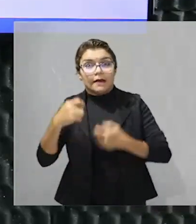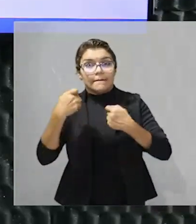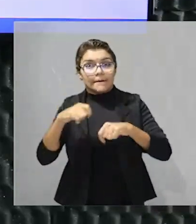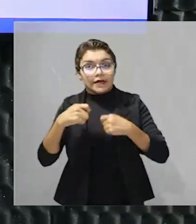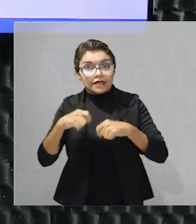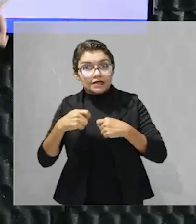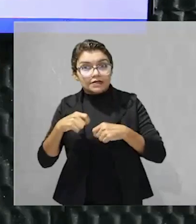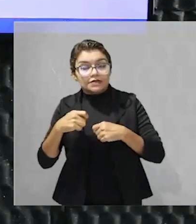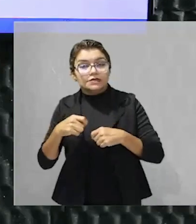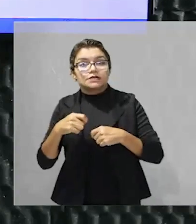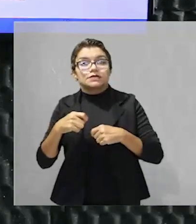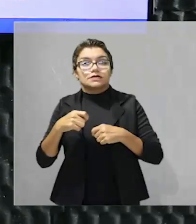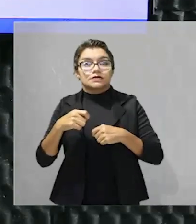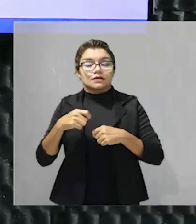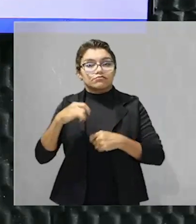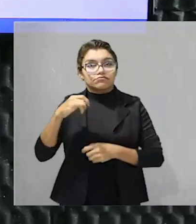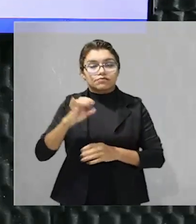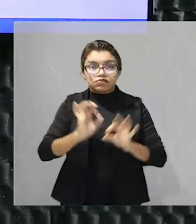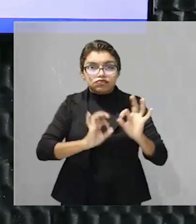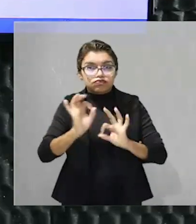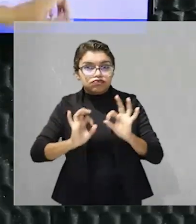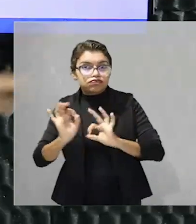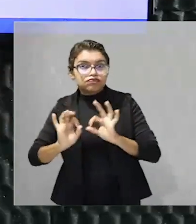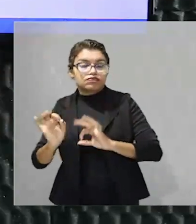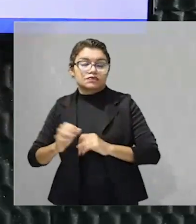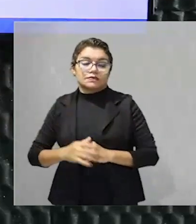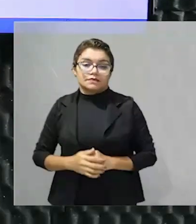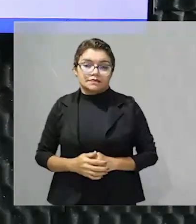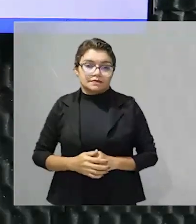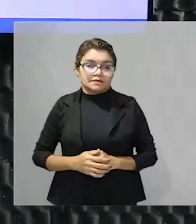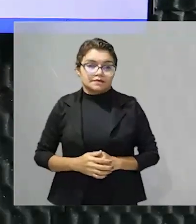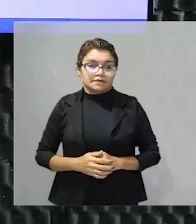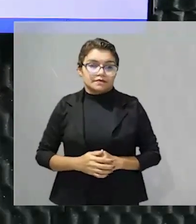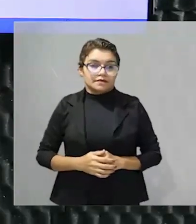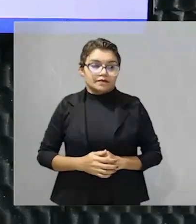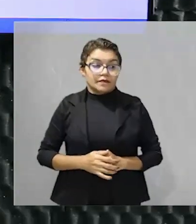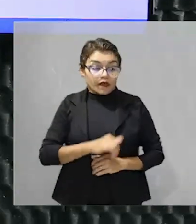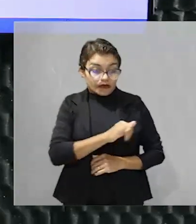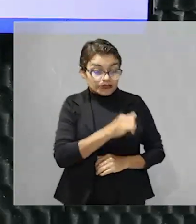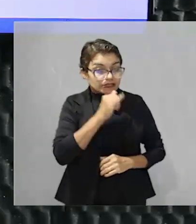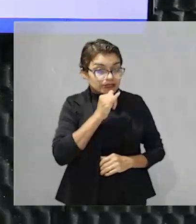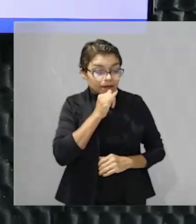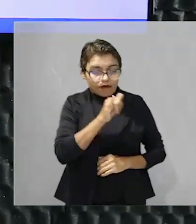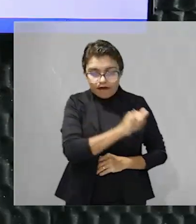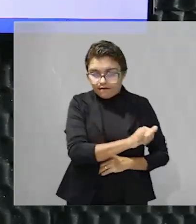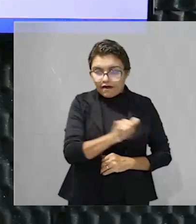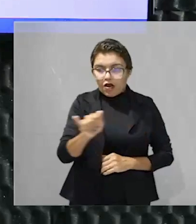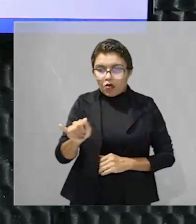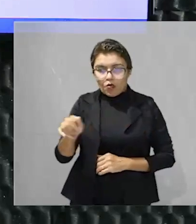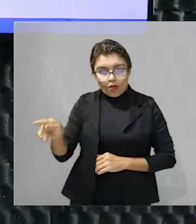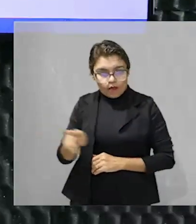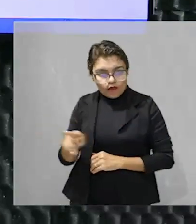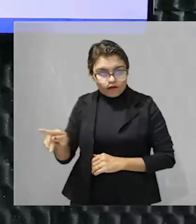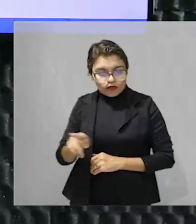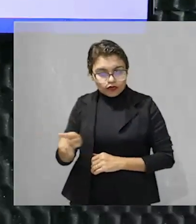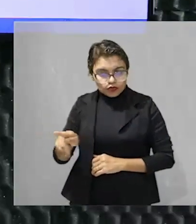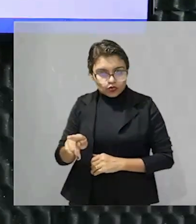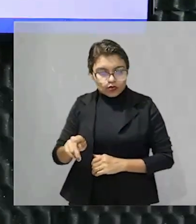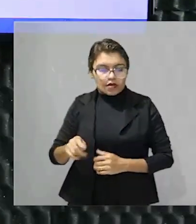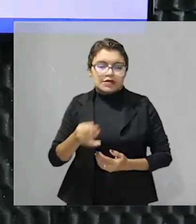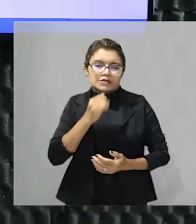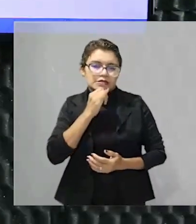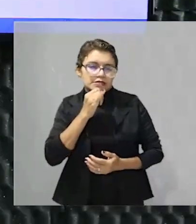falou sobre isso. Aí ela disse para a professora, eu vou te enviar telepaticamente. Ela vai enviar o